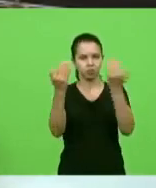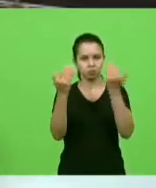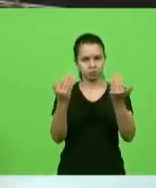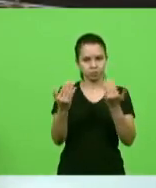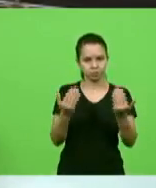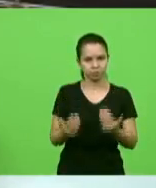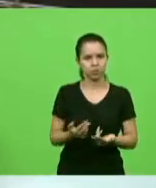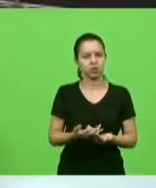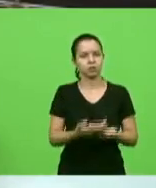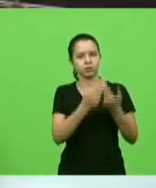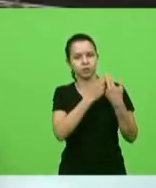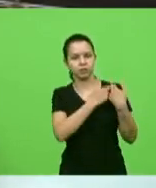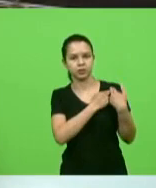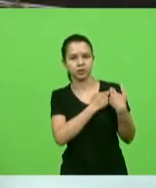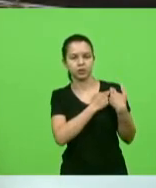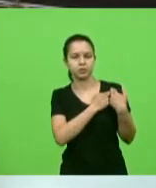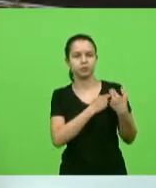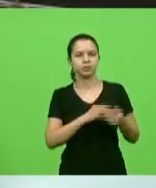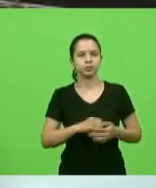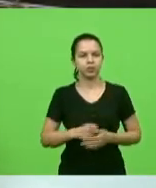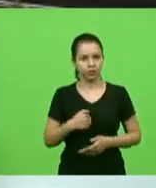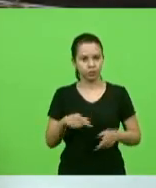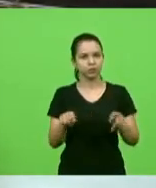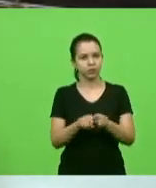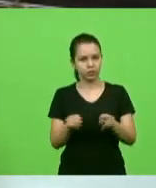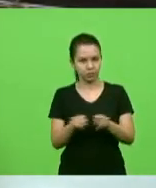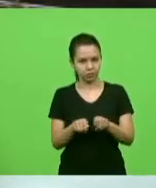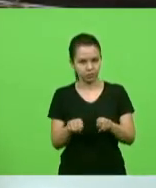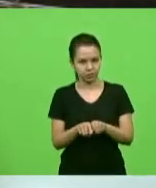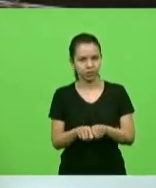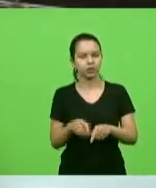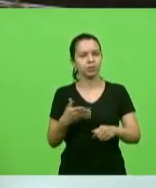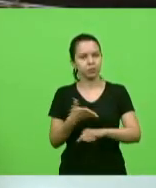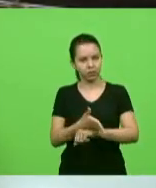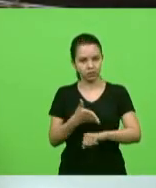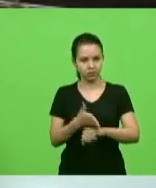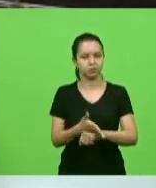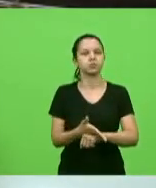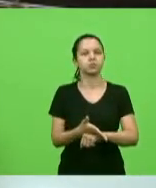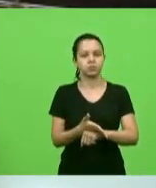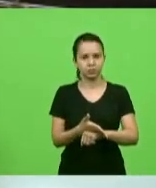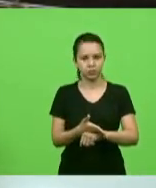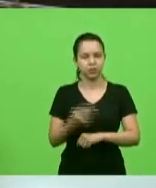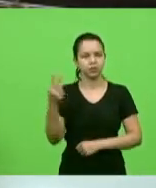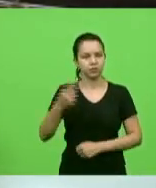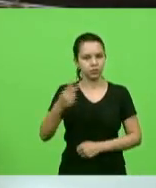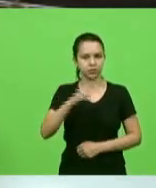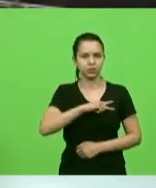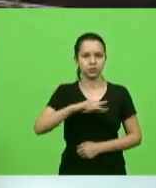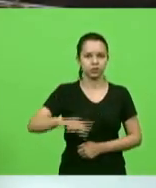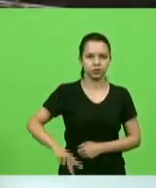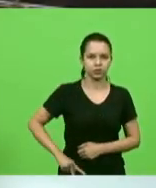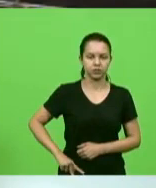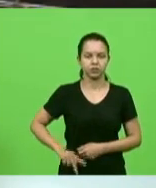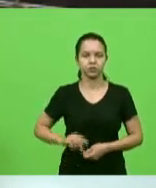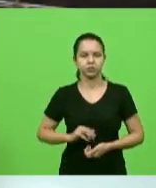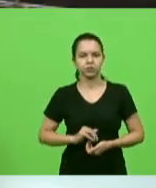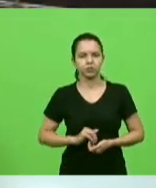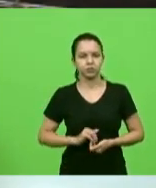as responsabilidades da qual eu também entreguei na condição de vice-presidente